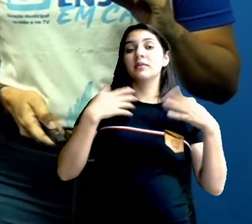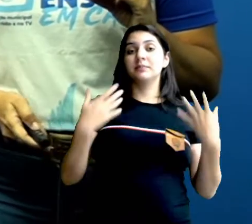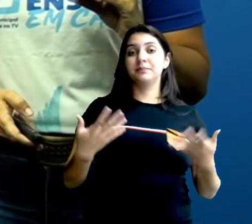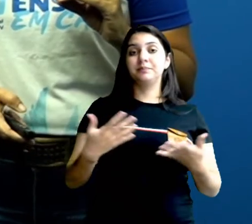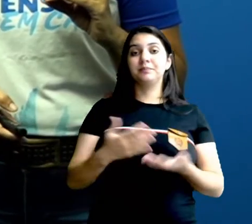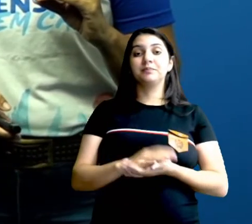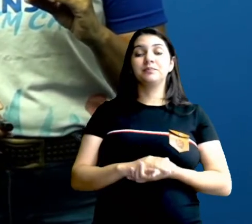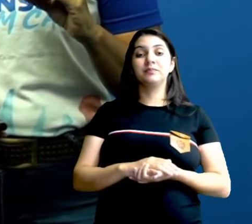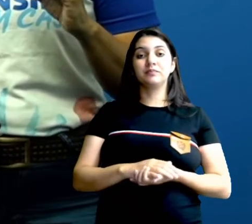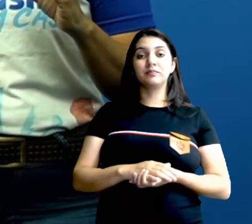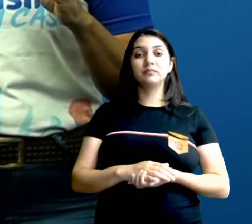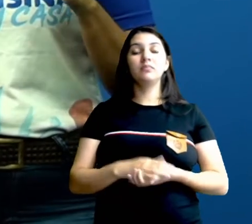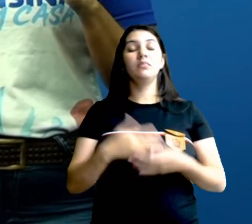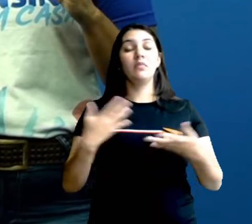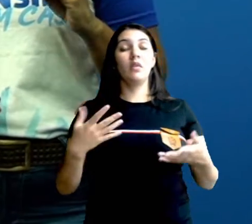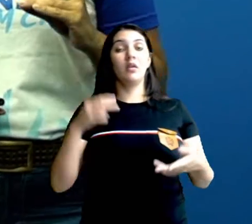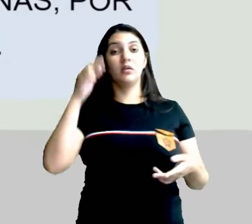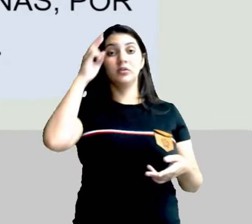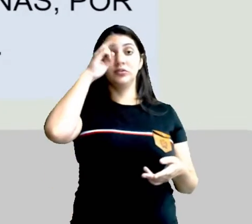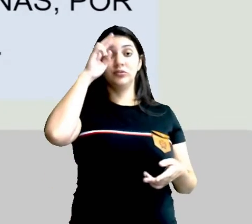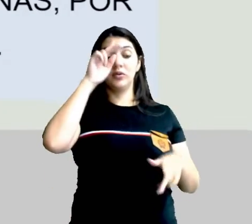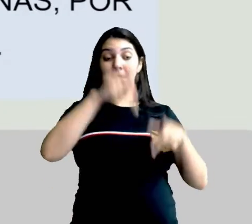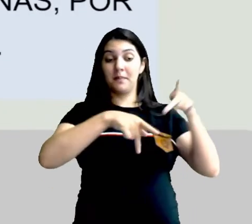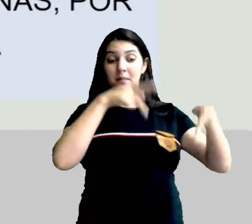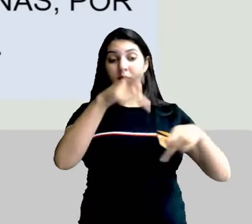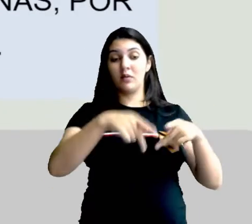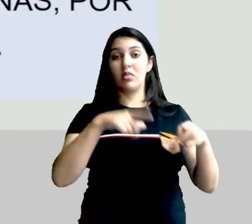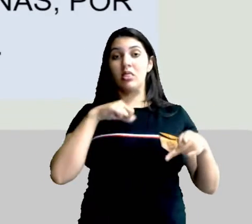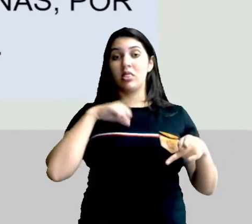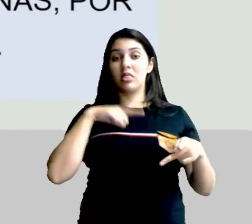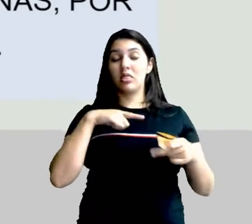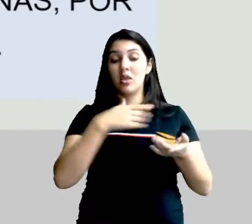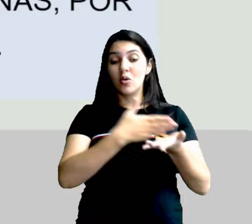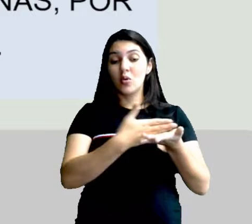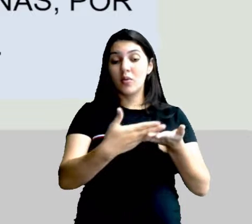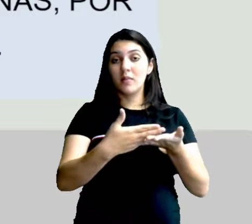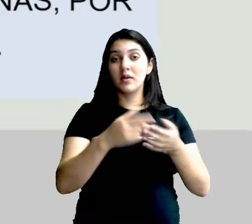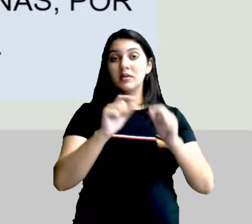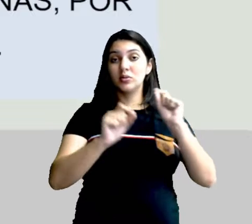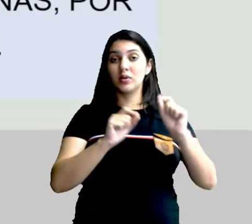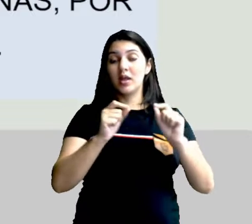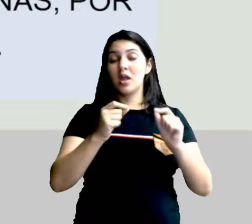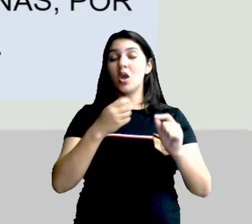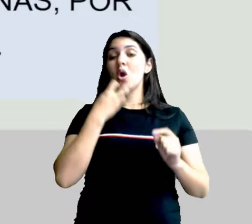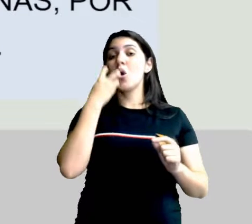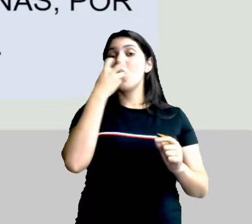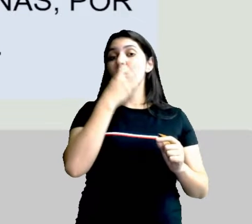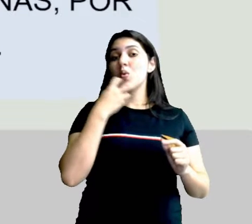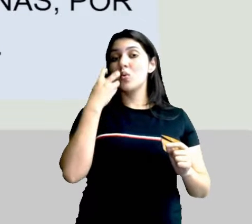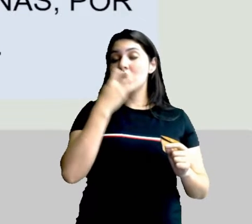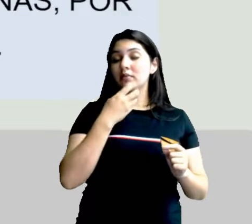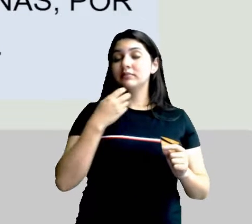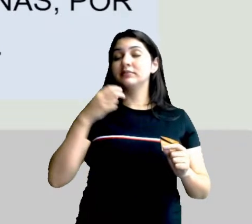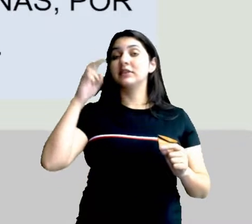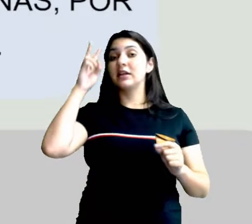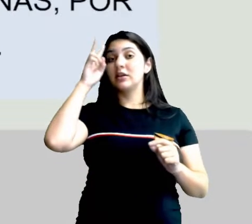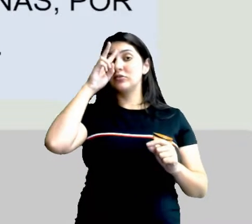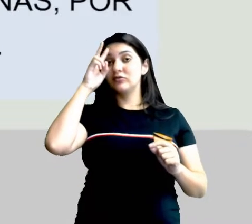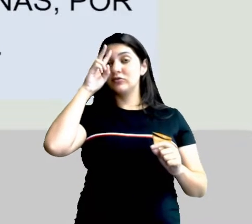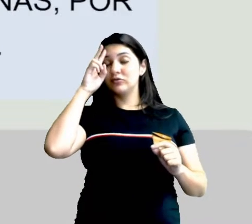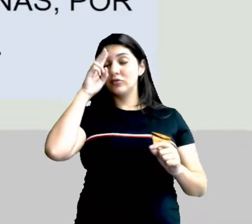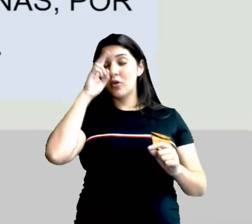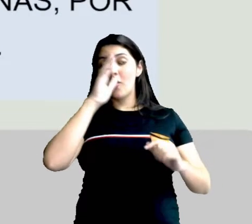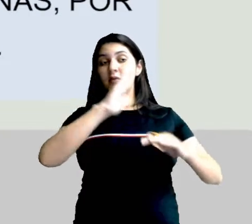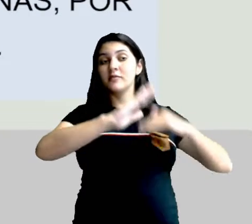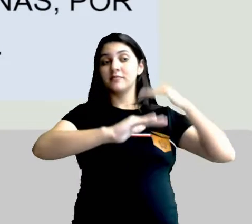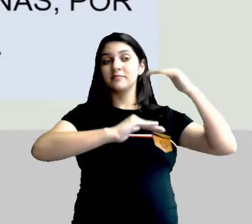vamos lá. Conto popular tem origem na linguagem oral. São histórias